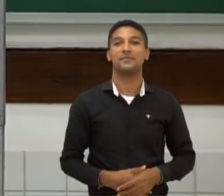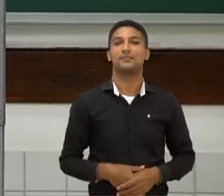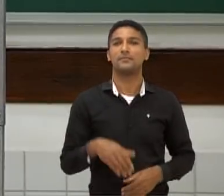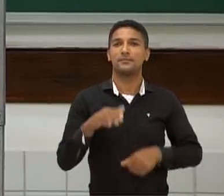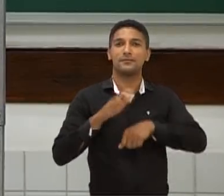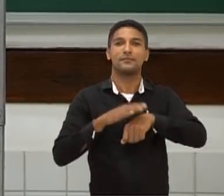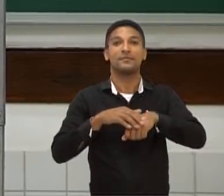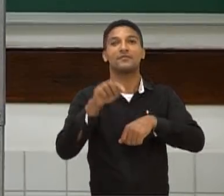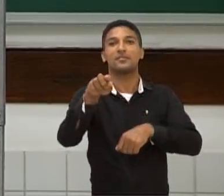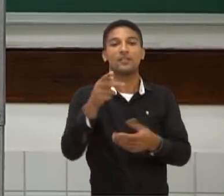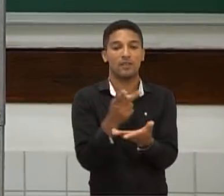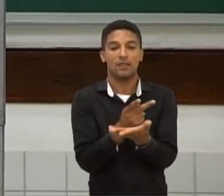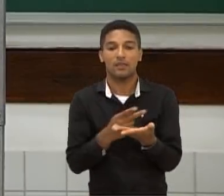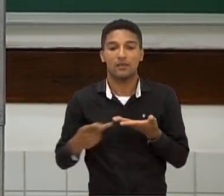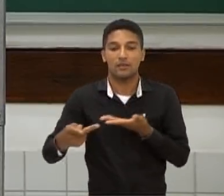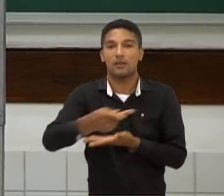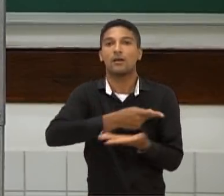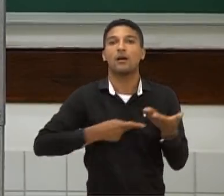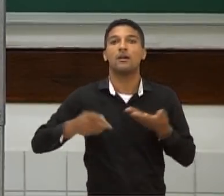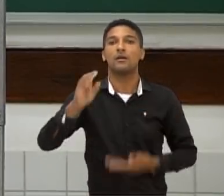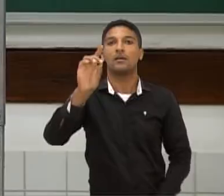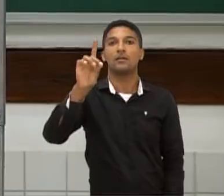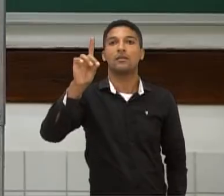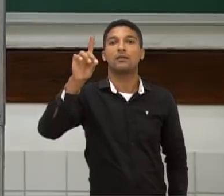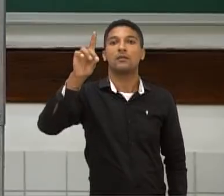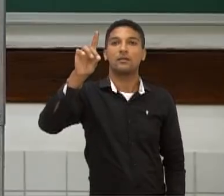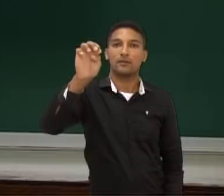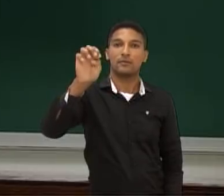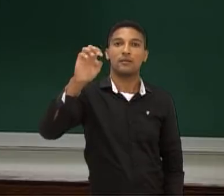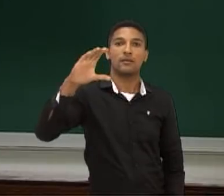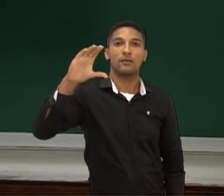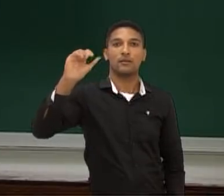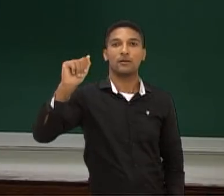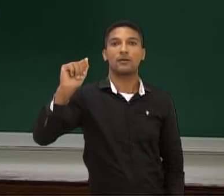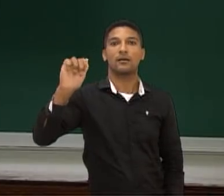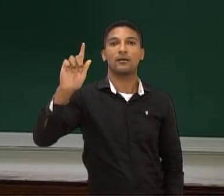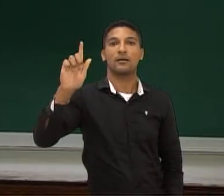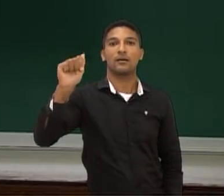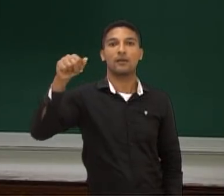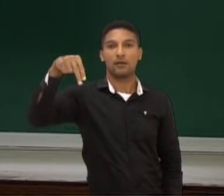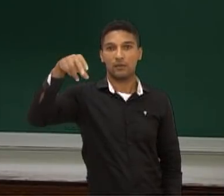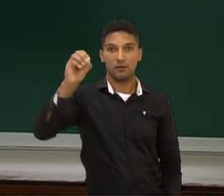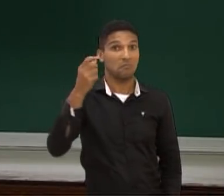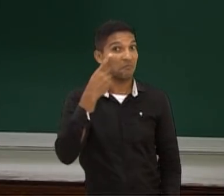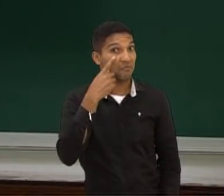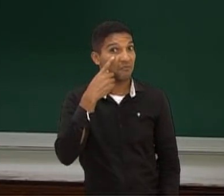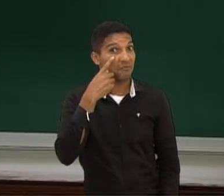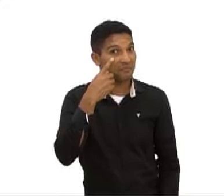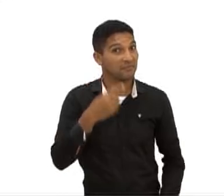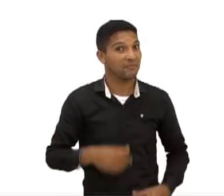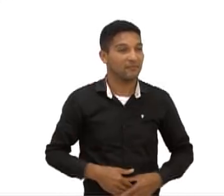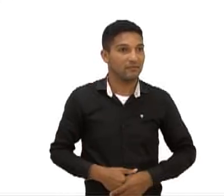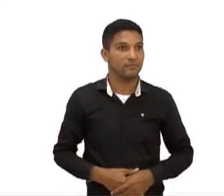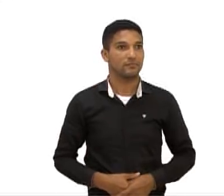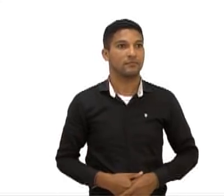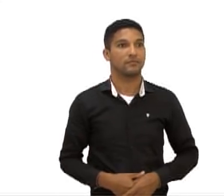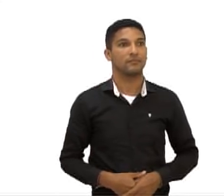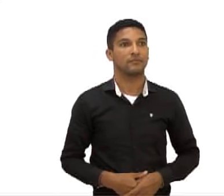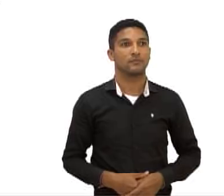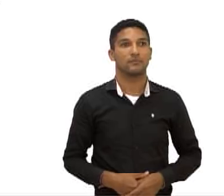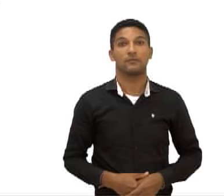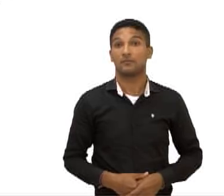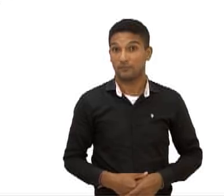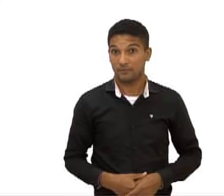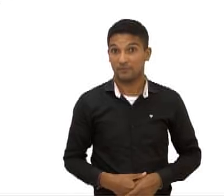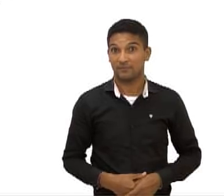Como que vocês desenharam esse decágono aí? Então, vamos ver aqui com a professora, tá bom? Olha só, o decágono, ele